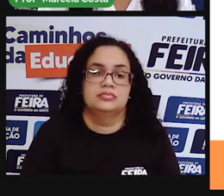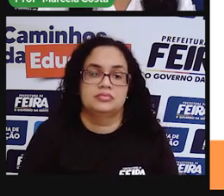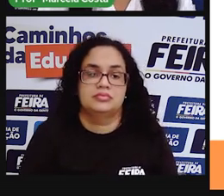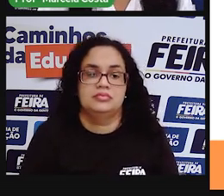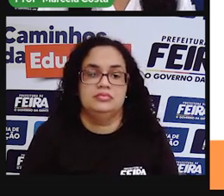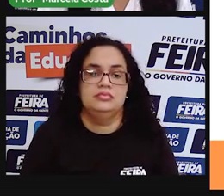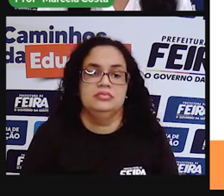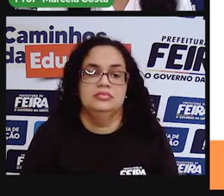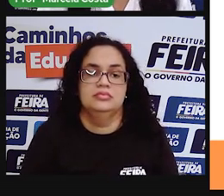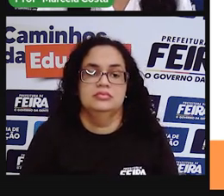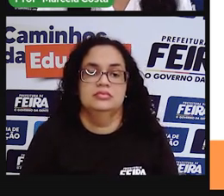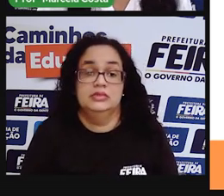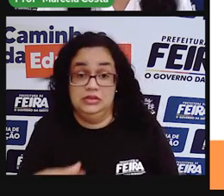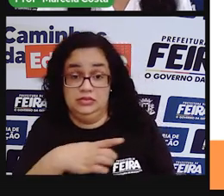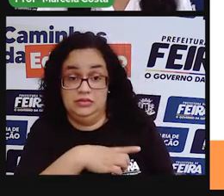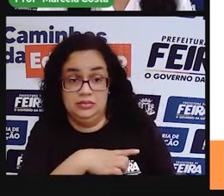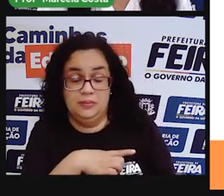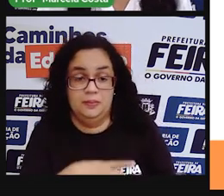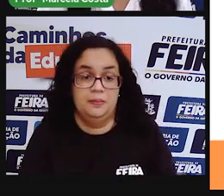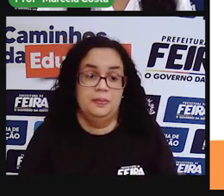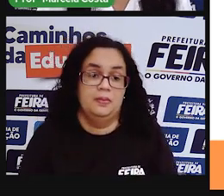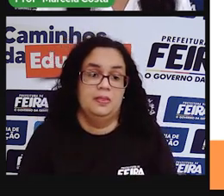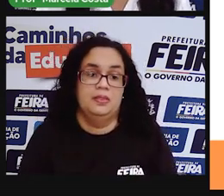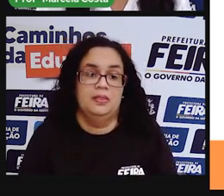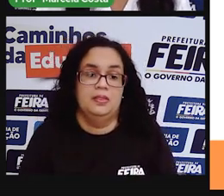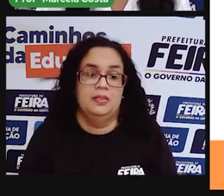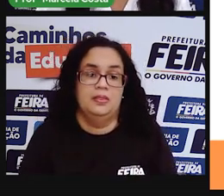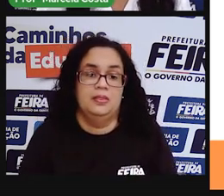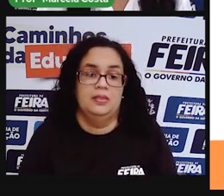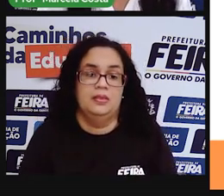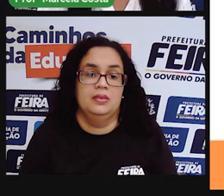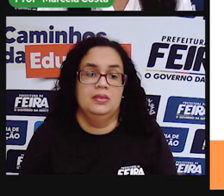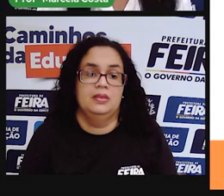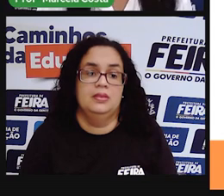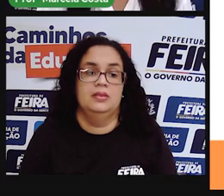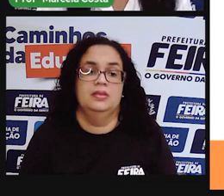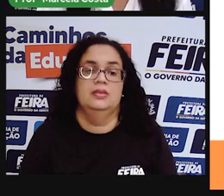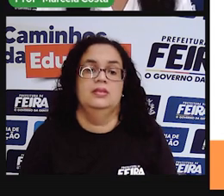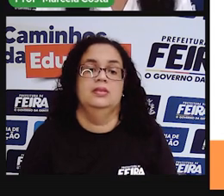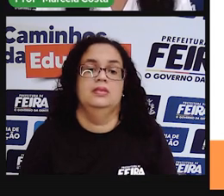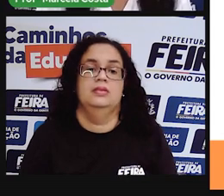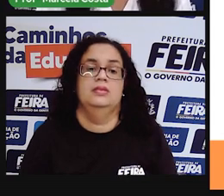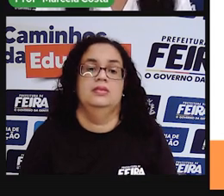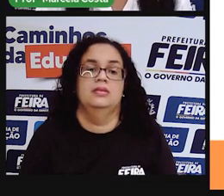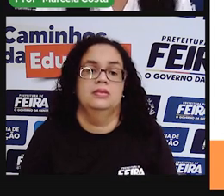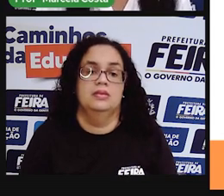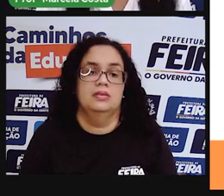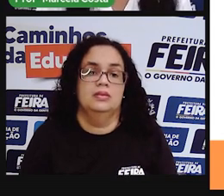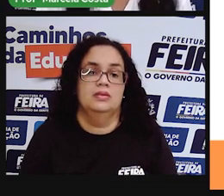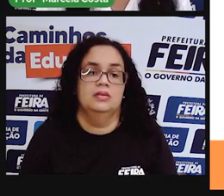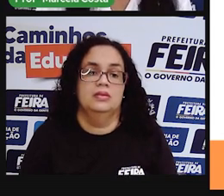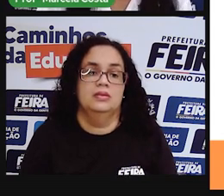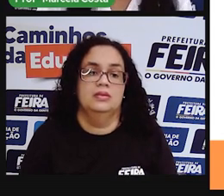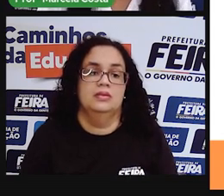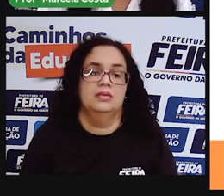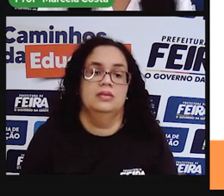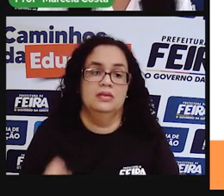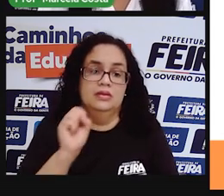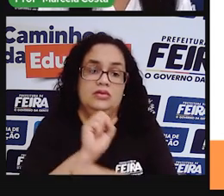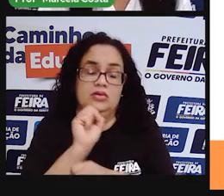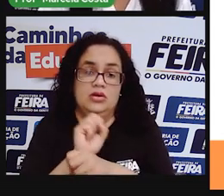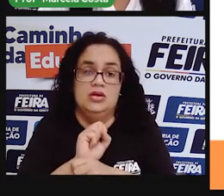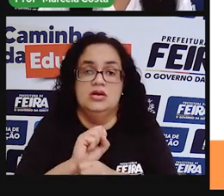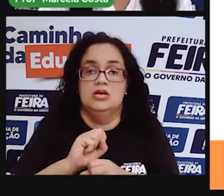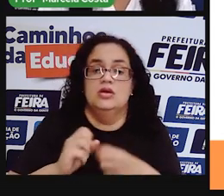liga-desliga. A gente vai ter o botão do microfone. A gente vai ter o botão de